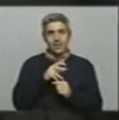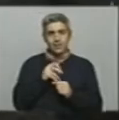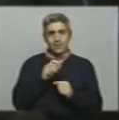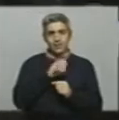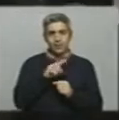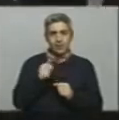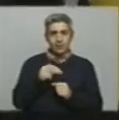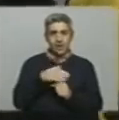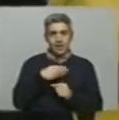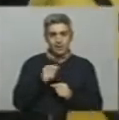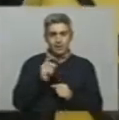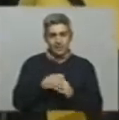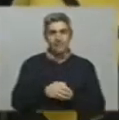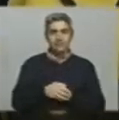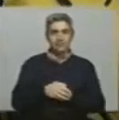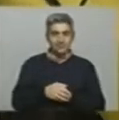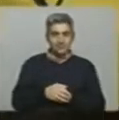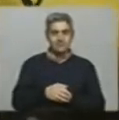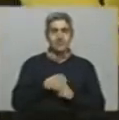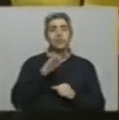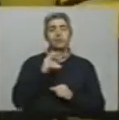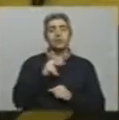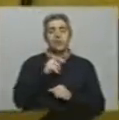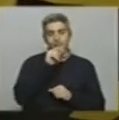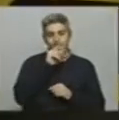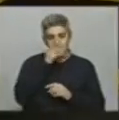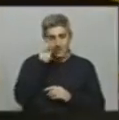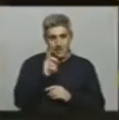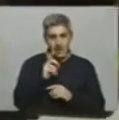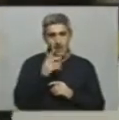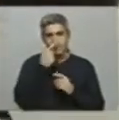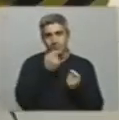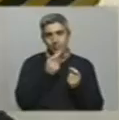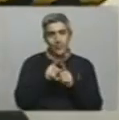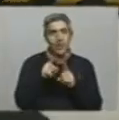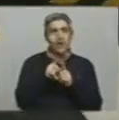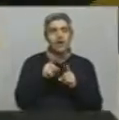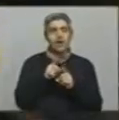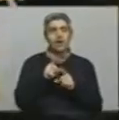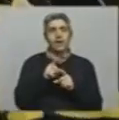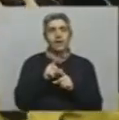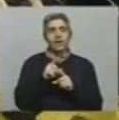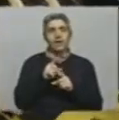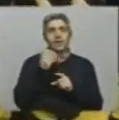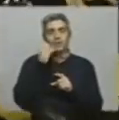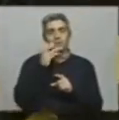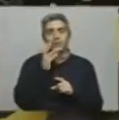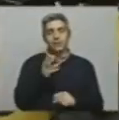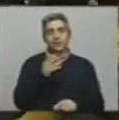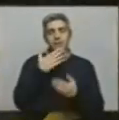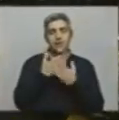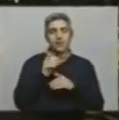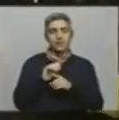Bernardo. Sim, sim, sim, sim. Olha, mas a jurema é uma espécie já de... Como é que se diz? Para dar